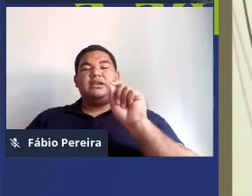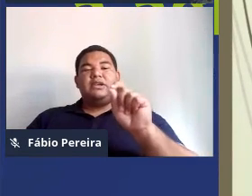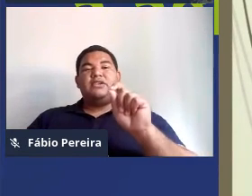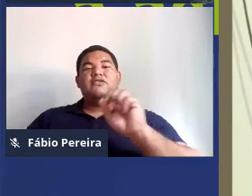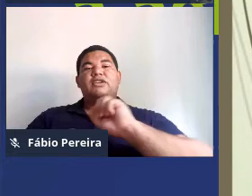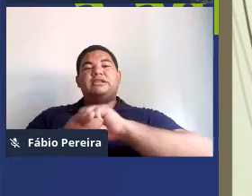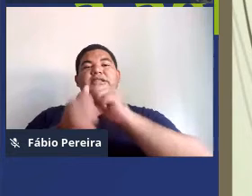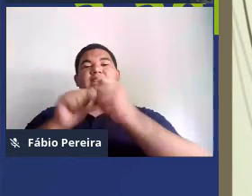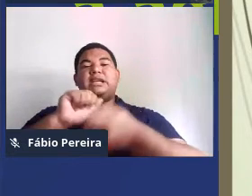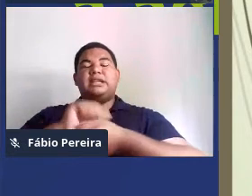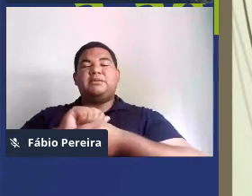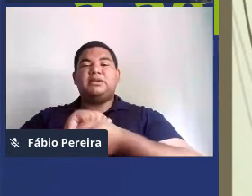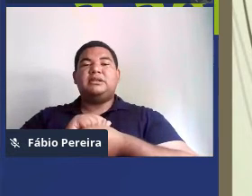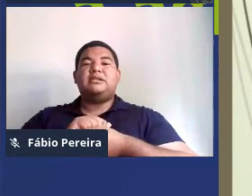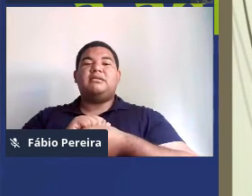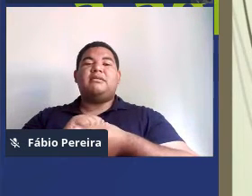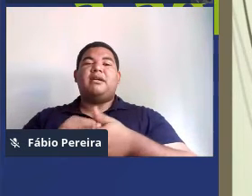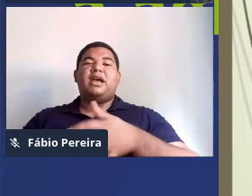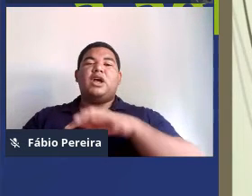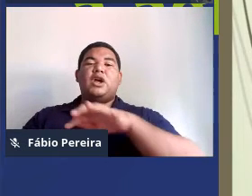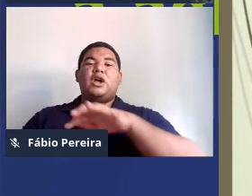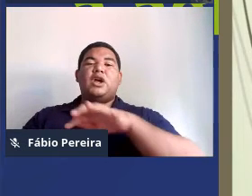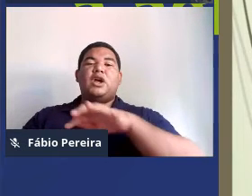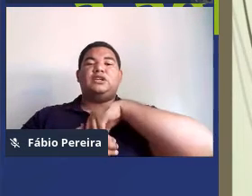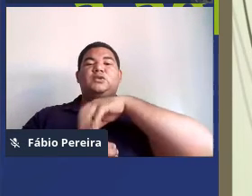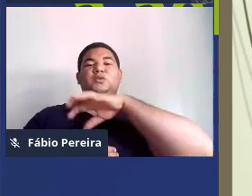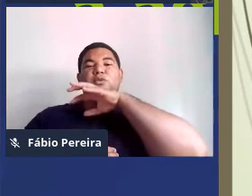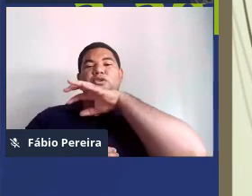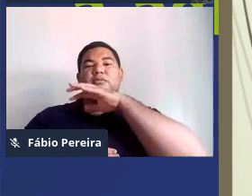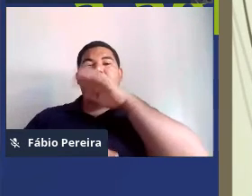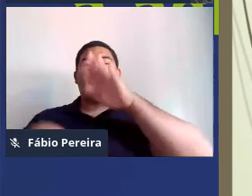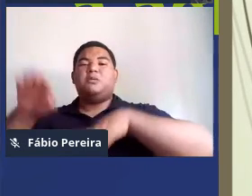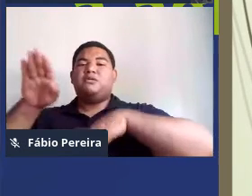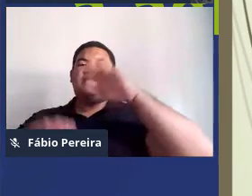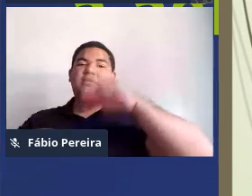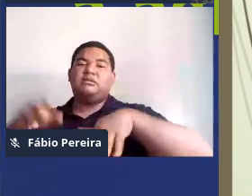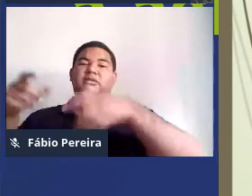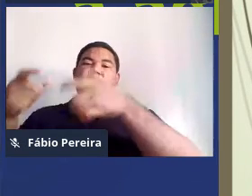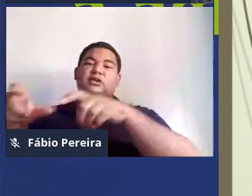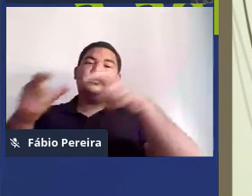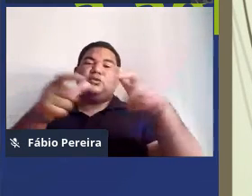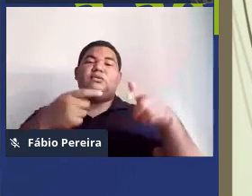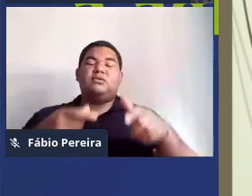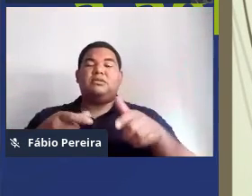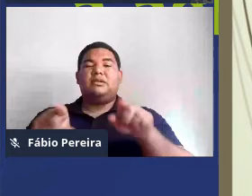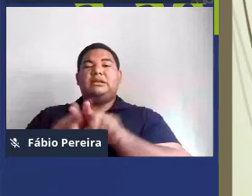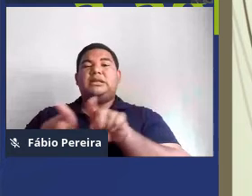naquele momento, que vai ser diferente em função da espécie, do